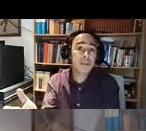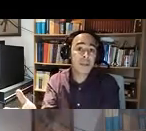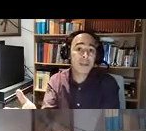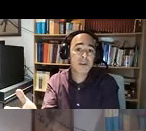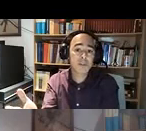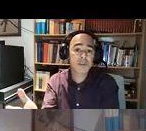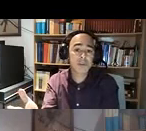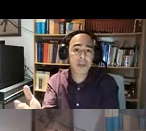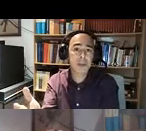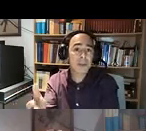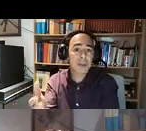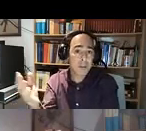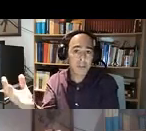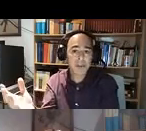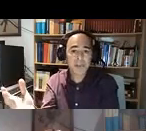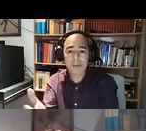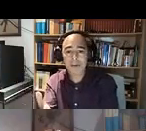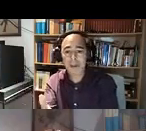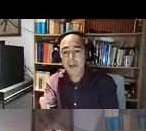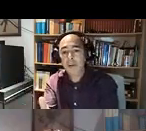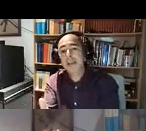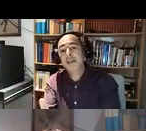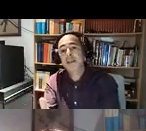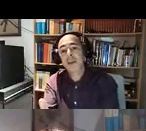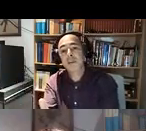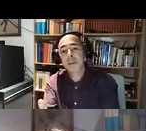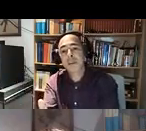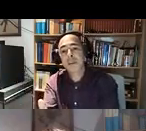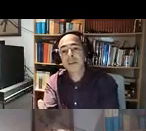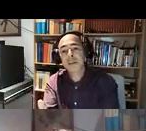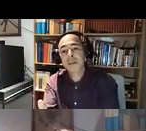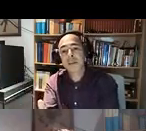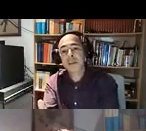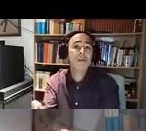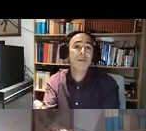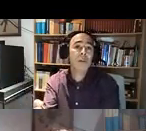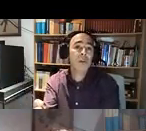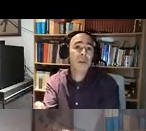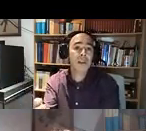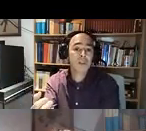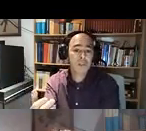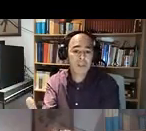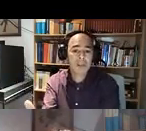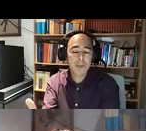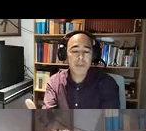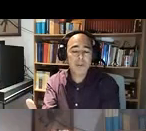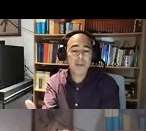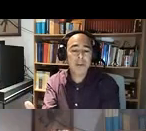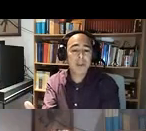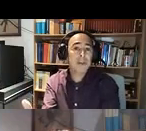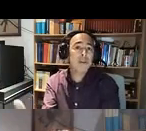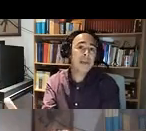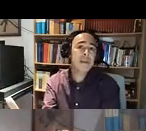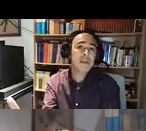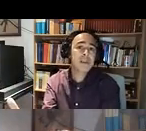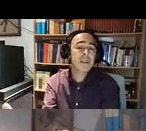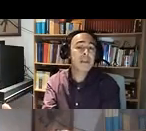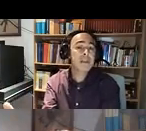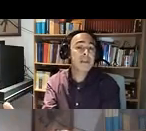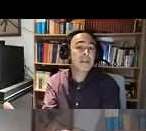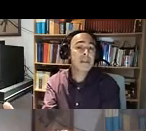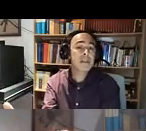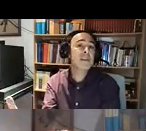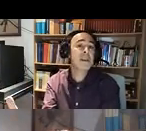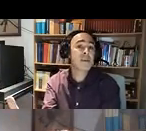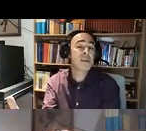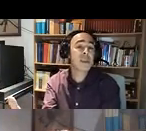eu comprar 5 ponteiras todos podem perguntar aportes o caso é que nós temos aqui Miller acho que é o lado belíssimo em Portugal e um